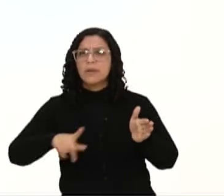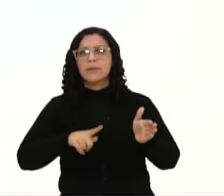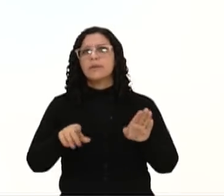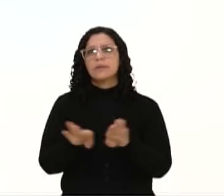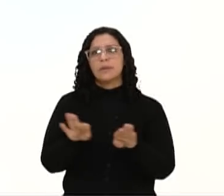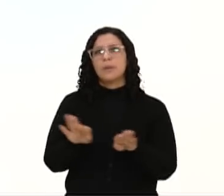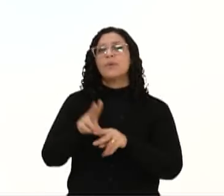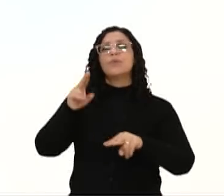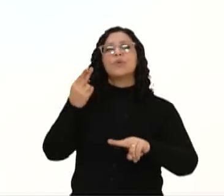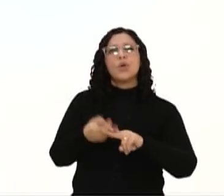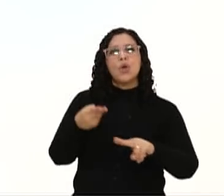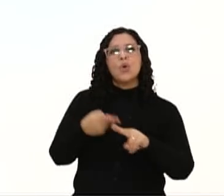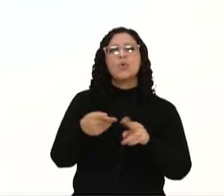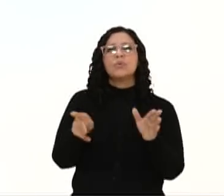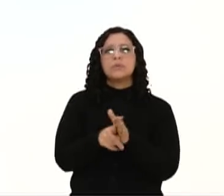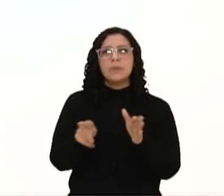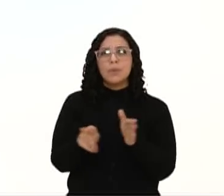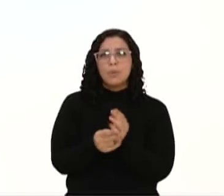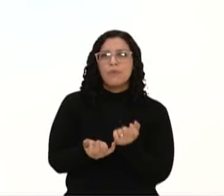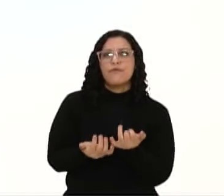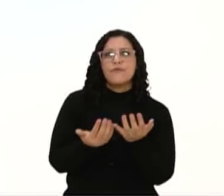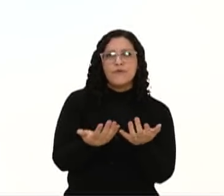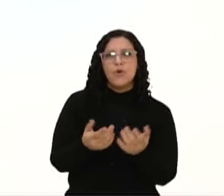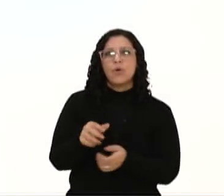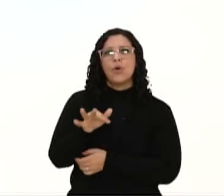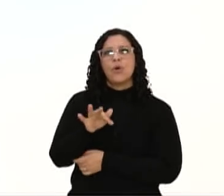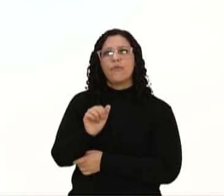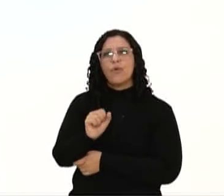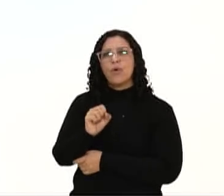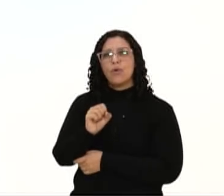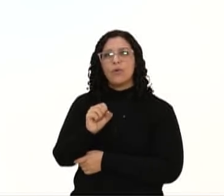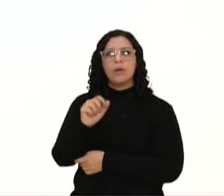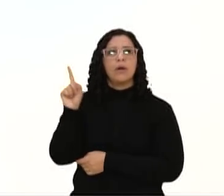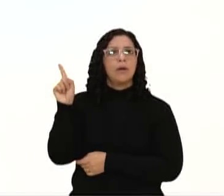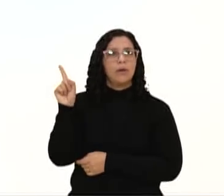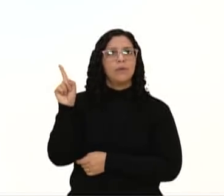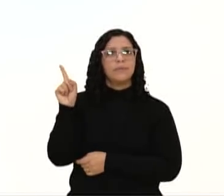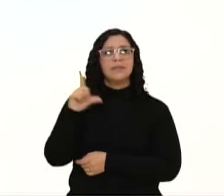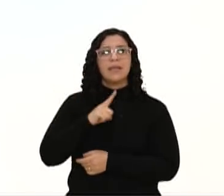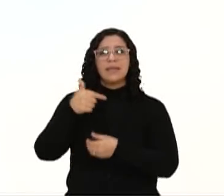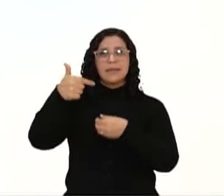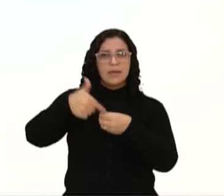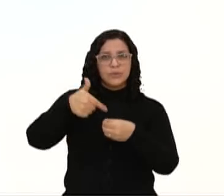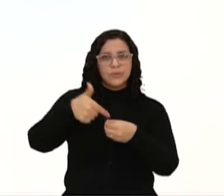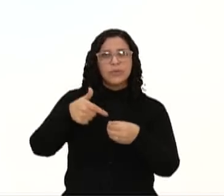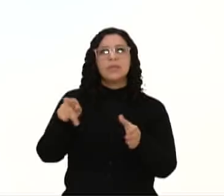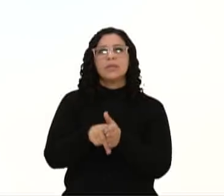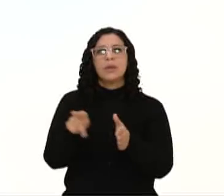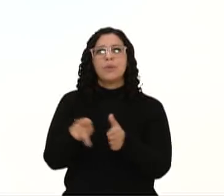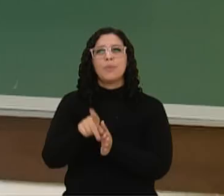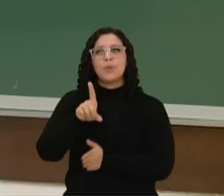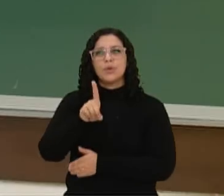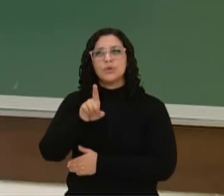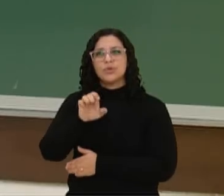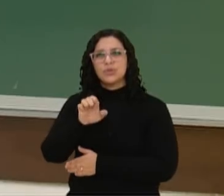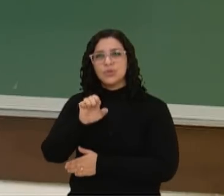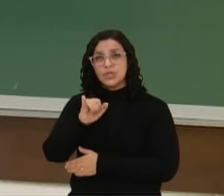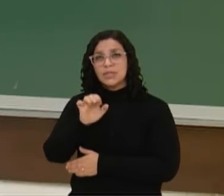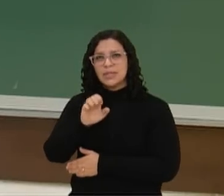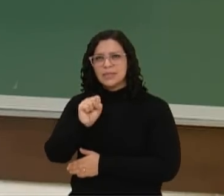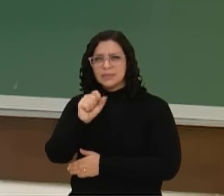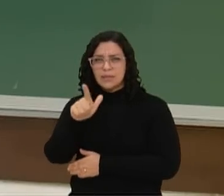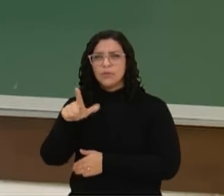se utiliza mais os combustíveis fósseis, né, que são, como por exemplo a gasolina e o diesel, que são derivados do